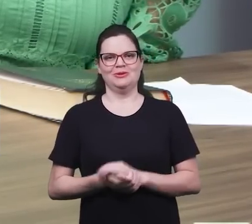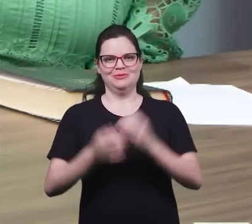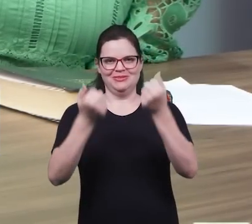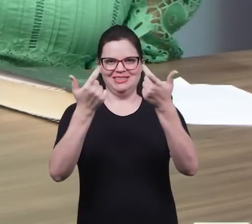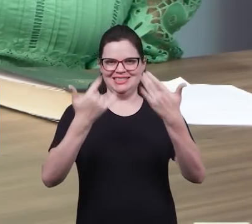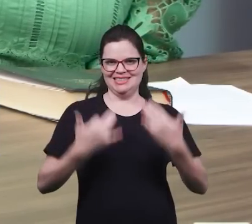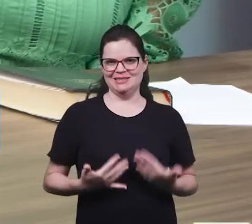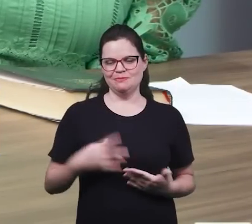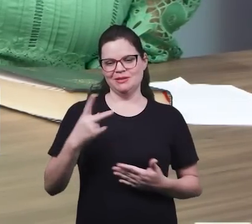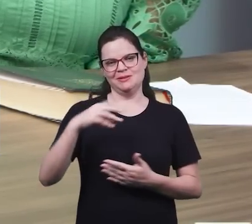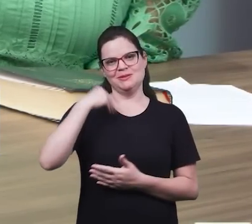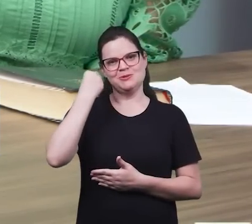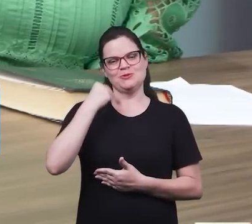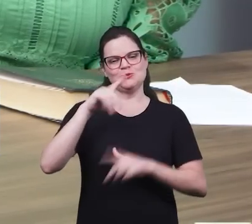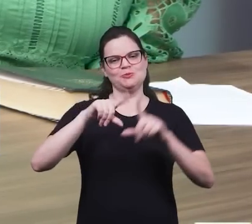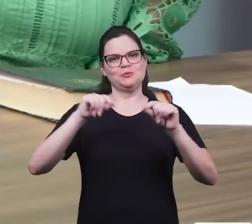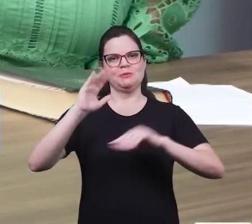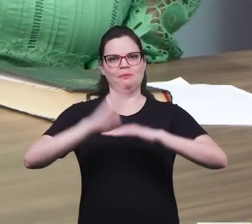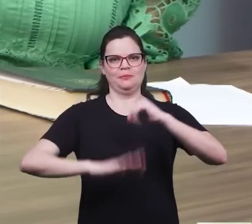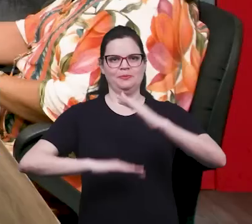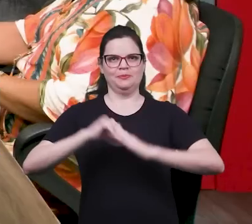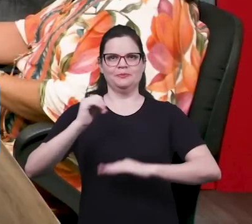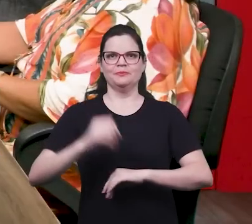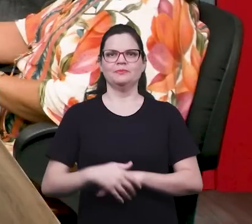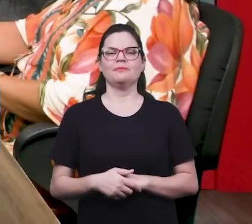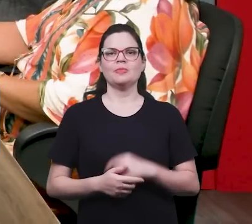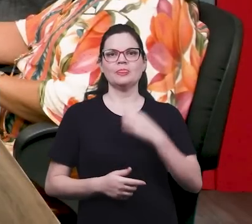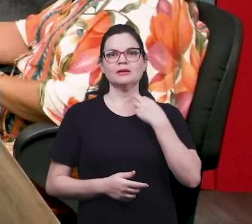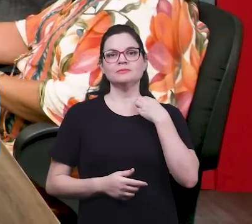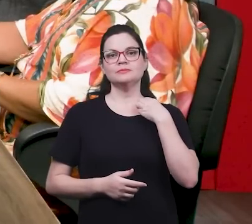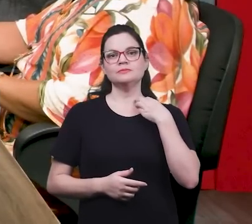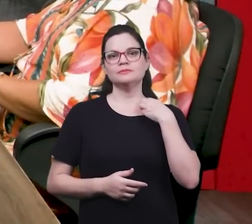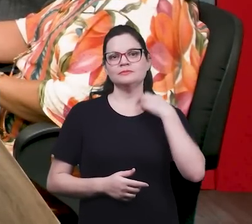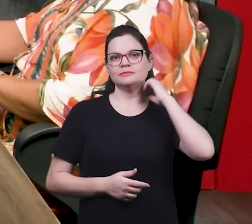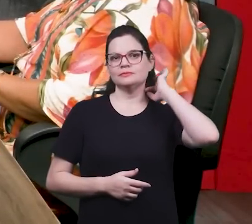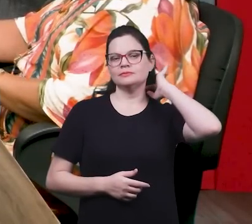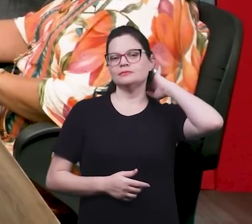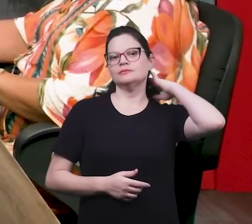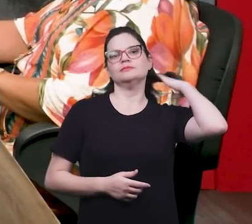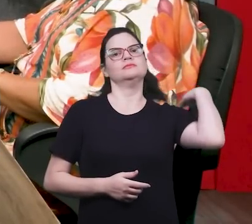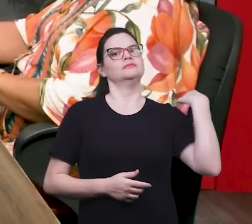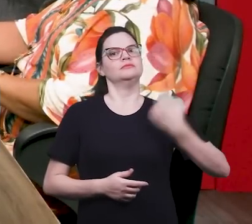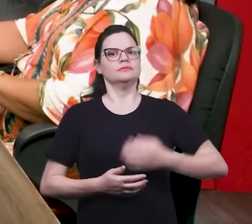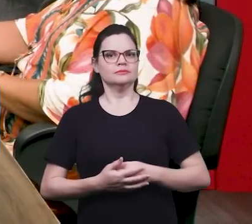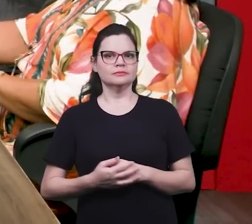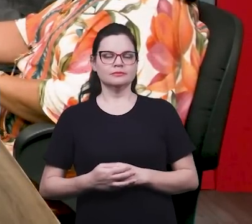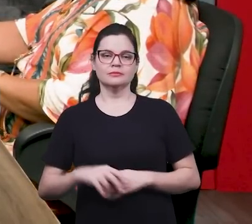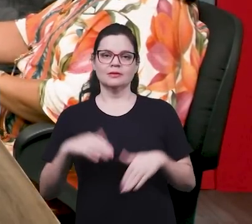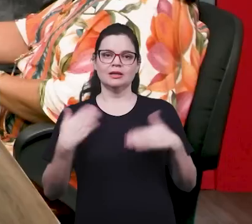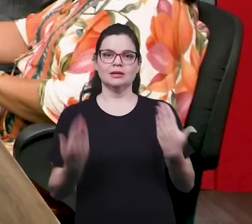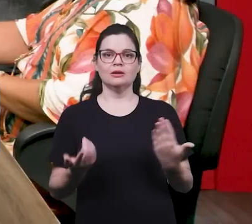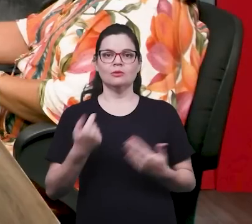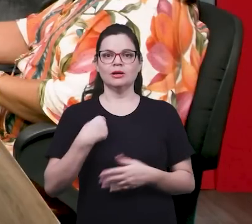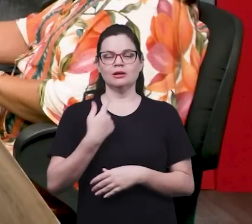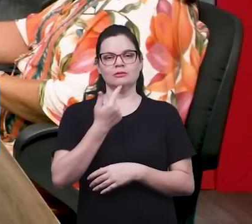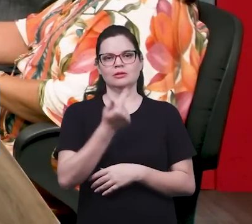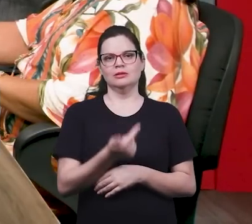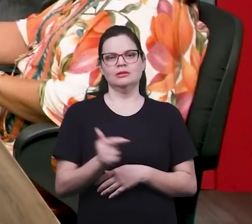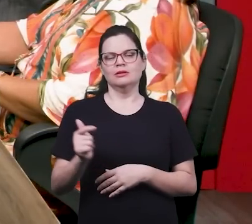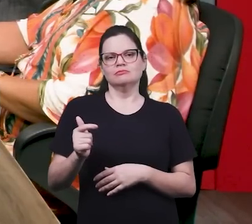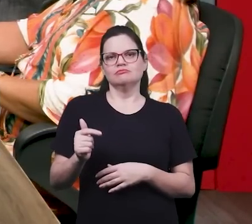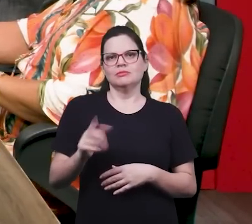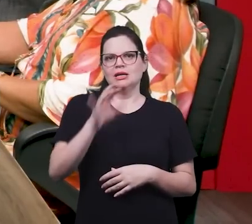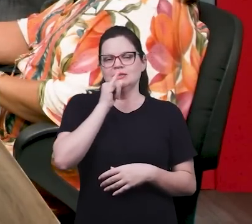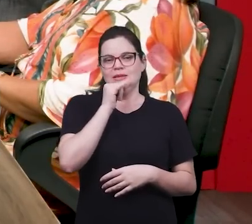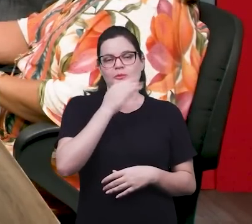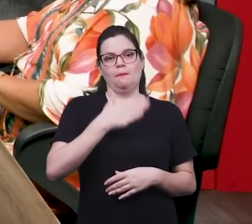para nós um pouquinho da sua escolha profissional. Minha escolha profissional, eu assim, não tive assim, muita opção, né, na escolha profissional.